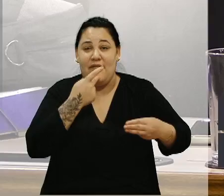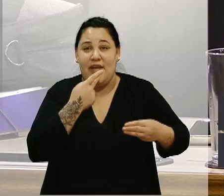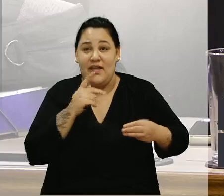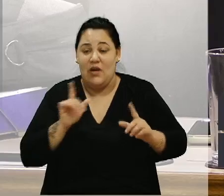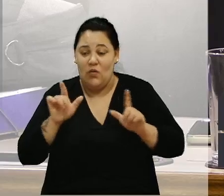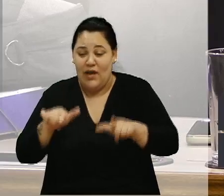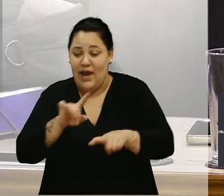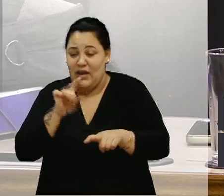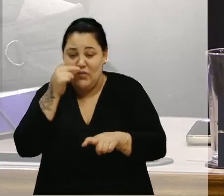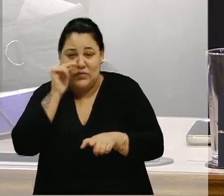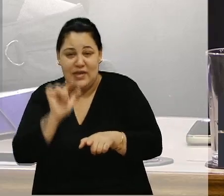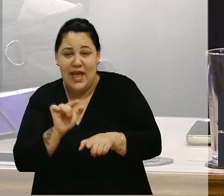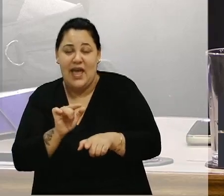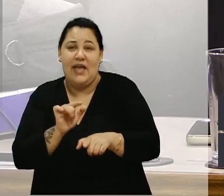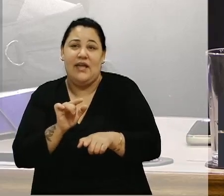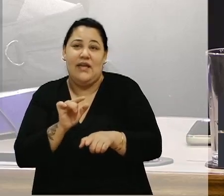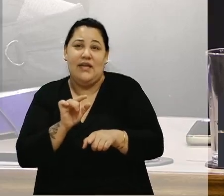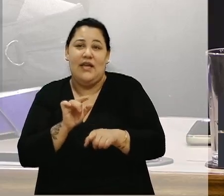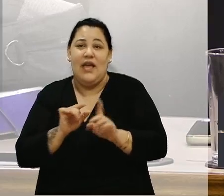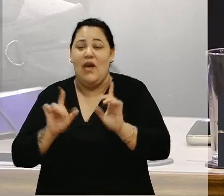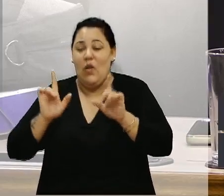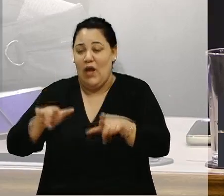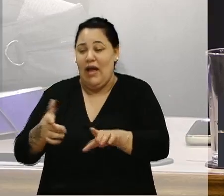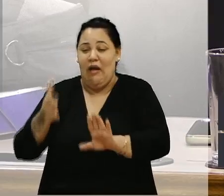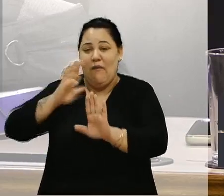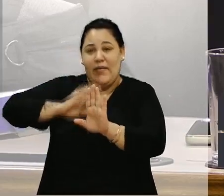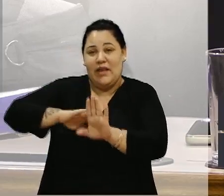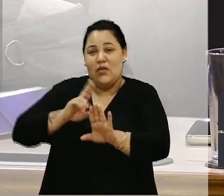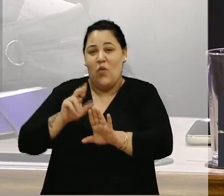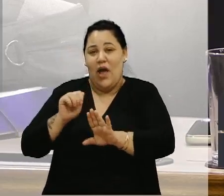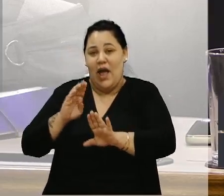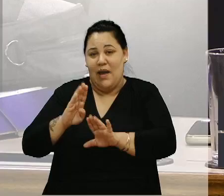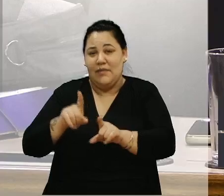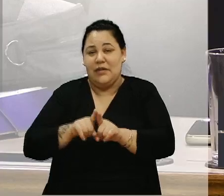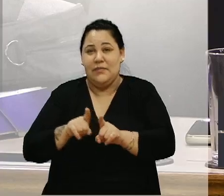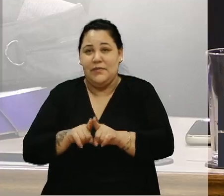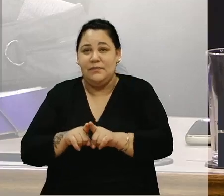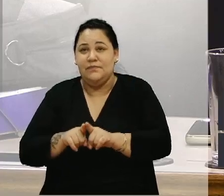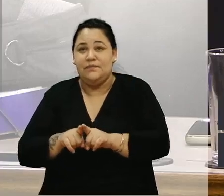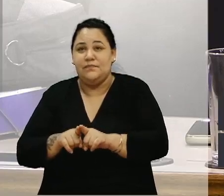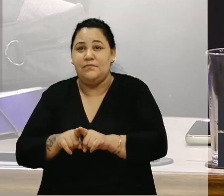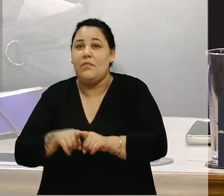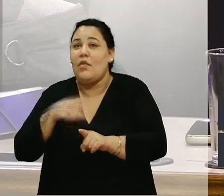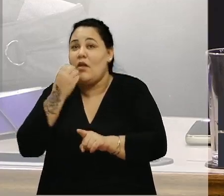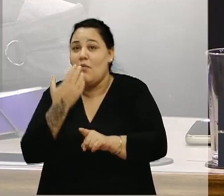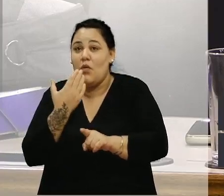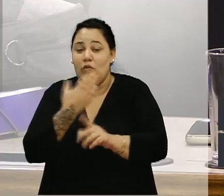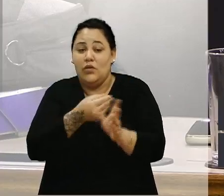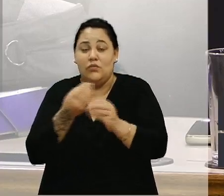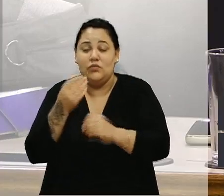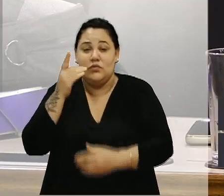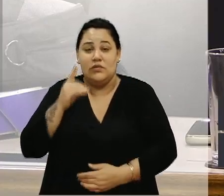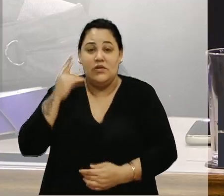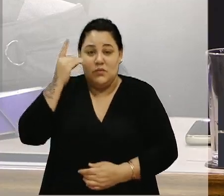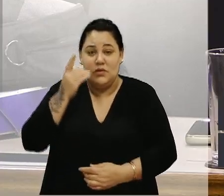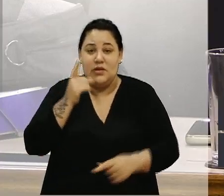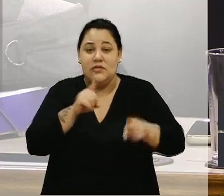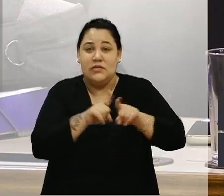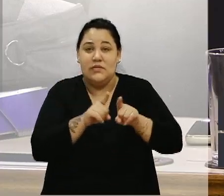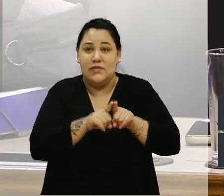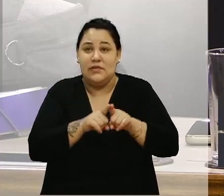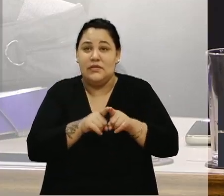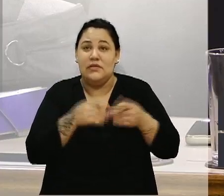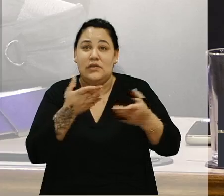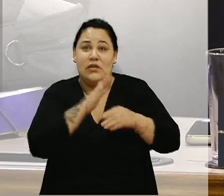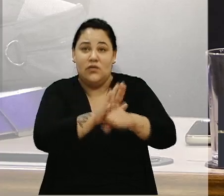não consegue, é um local ali atrás da UAB e tal, e tal, e tal. Então, assim, que bom que vários deputados, né, estão